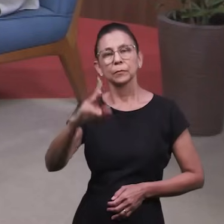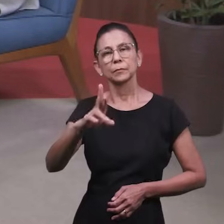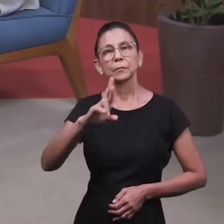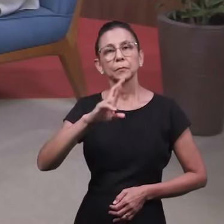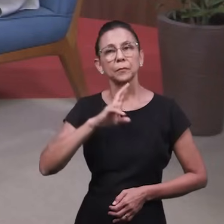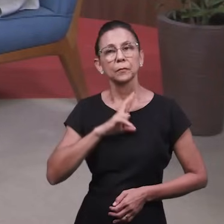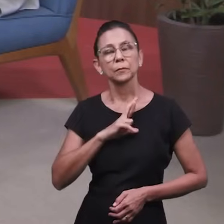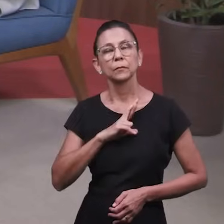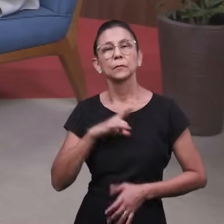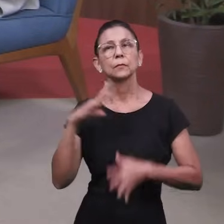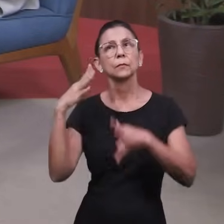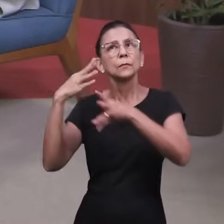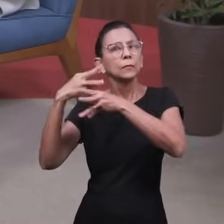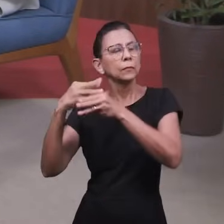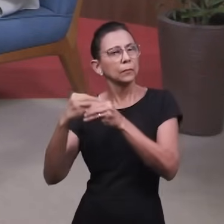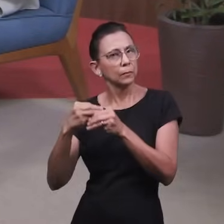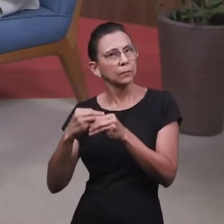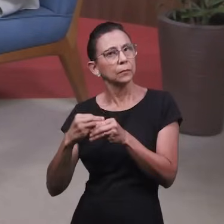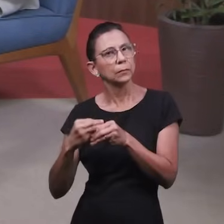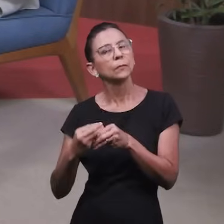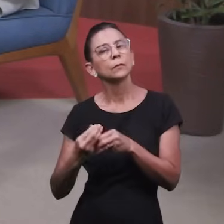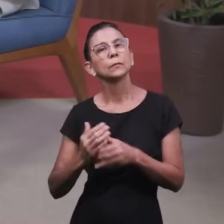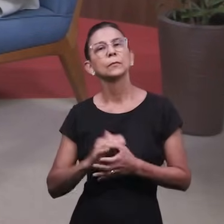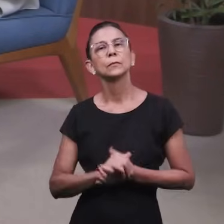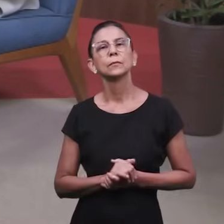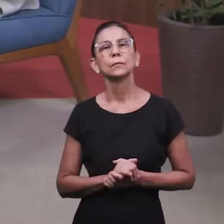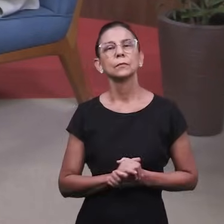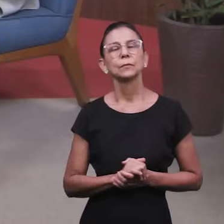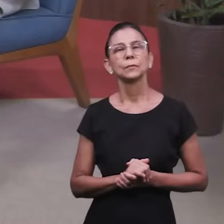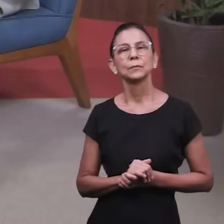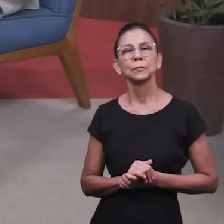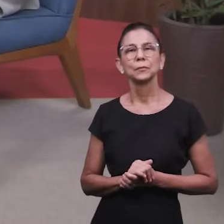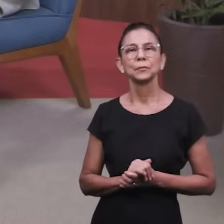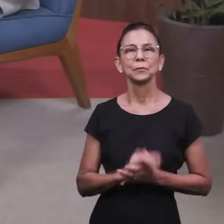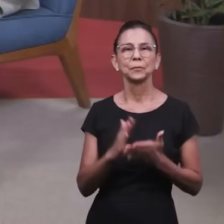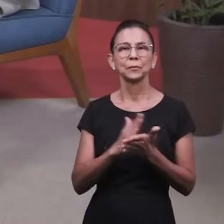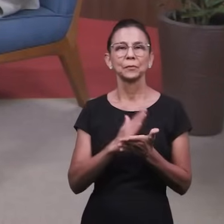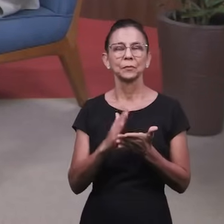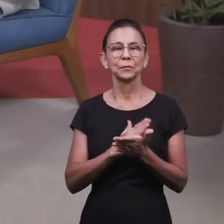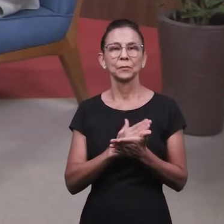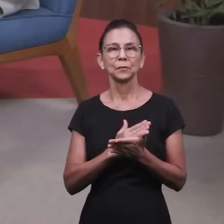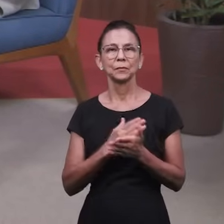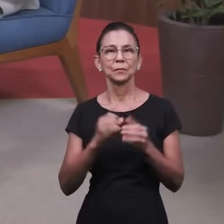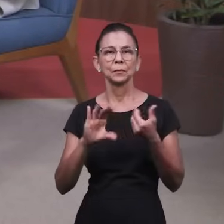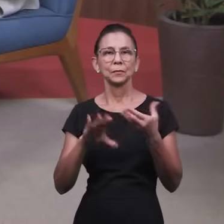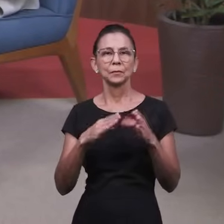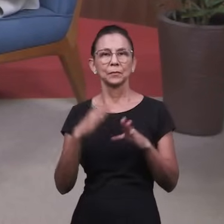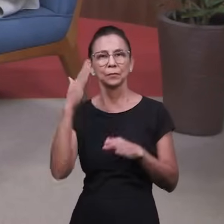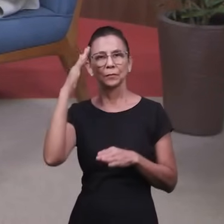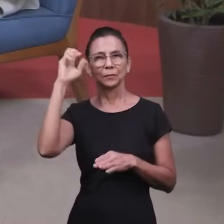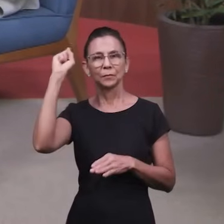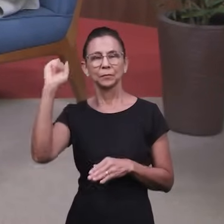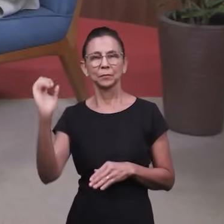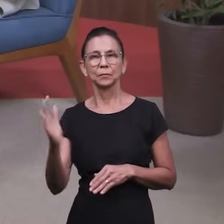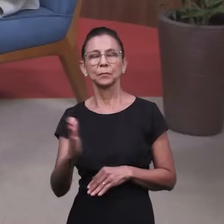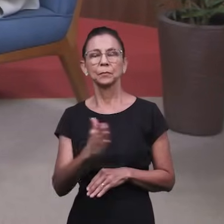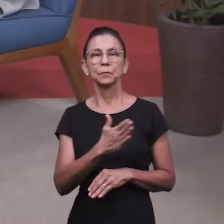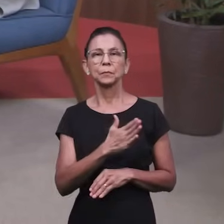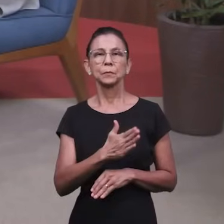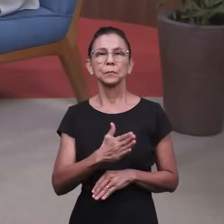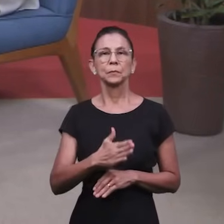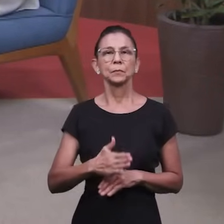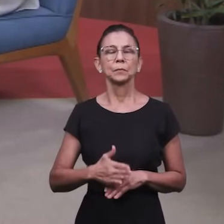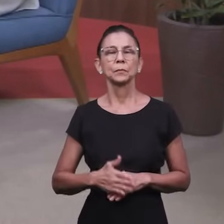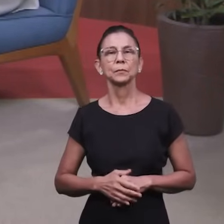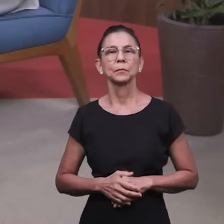é, né, fazer um resumo daquilo que são as maravilhas descritas no livro de Cantares. Vamos ver aqui algumas respostas que